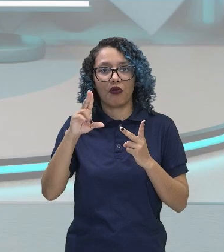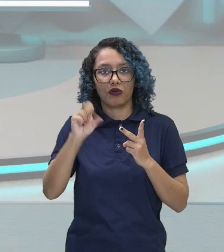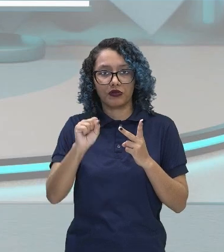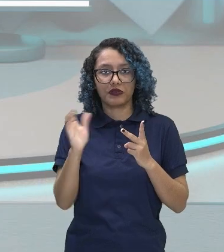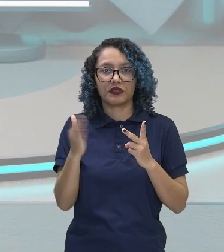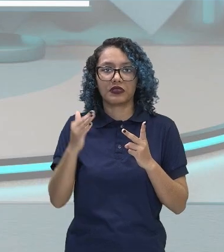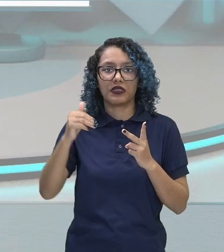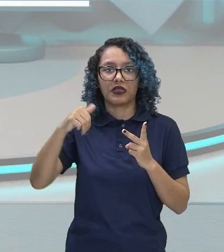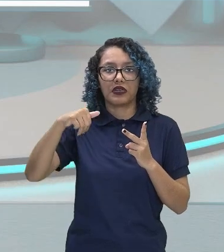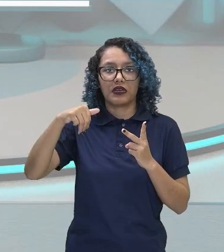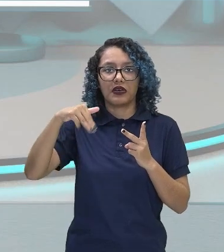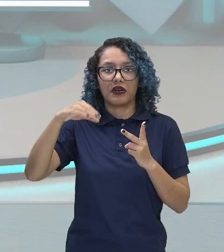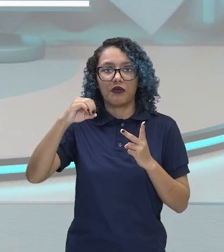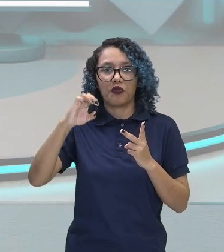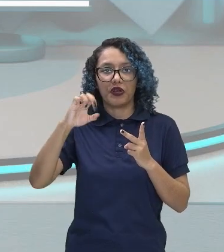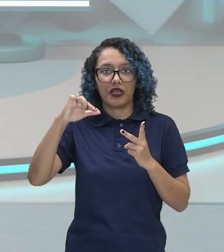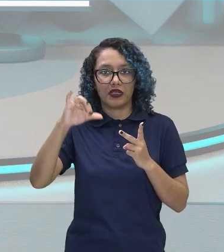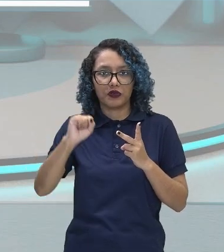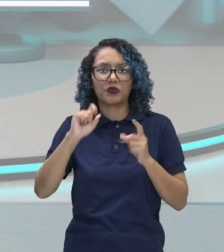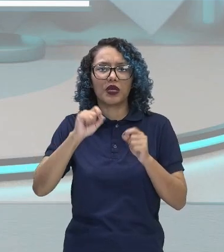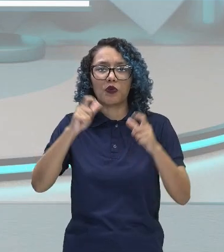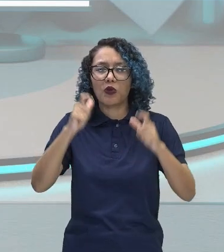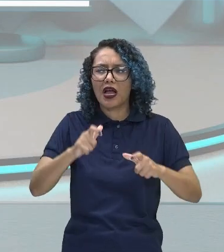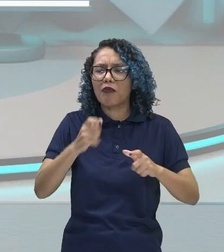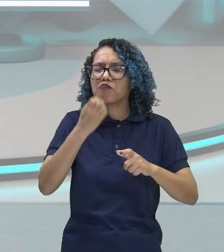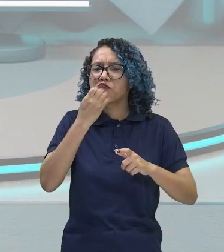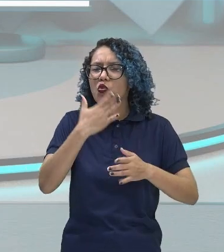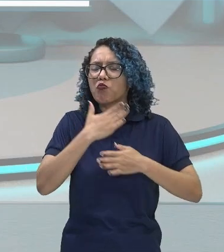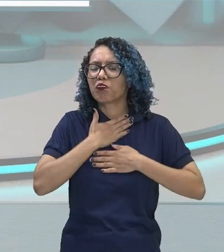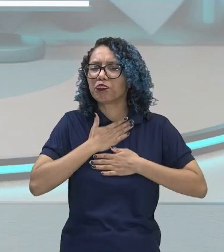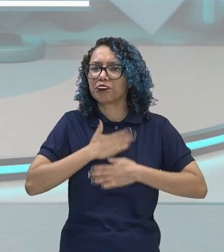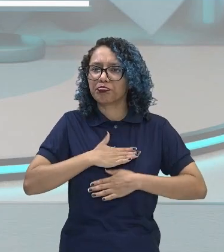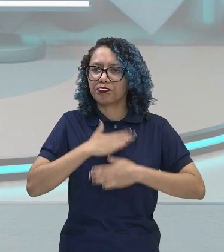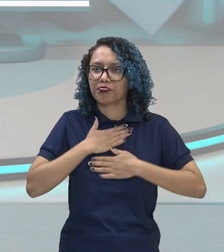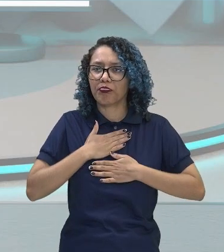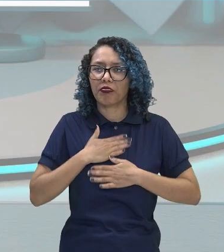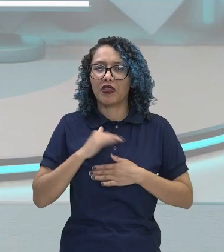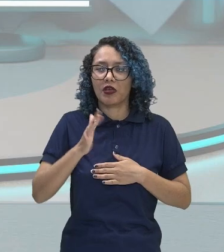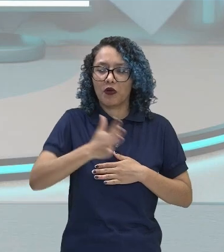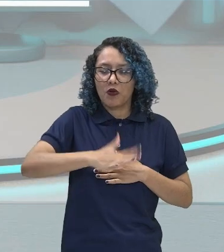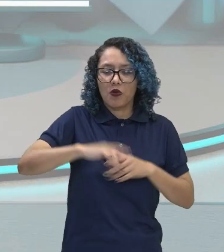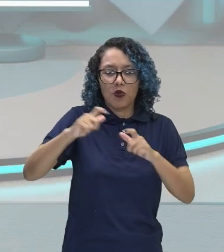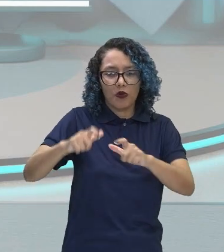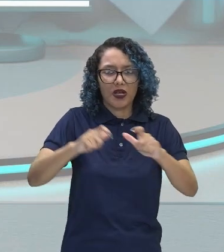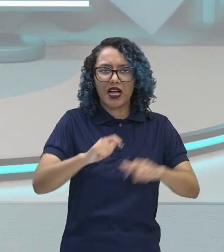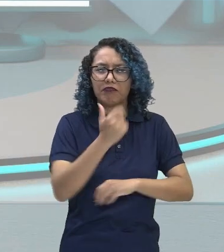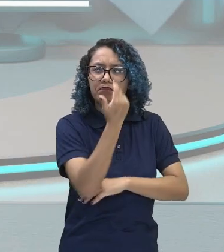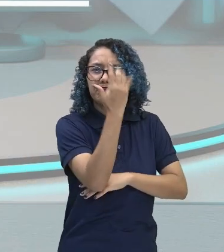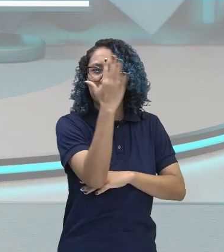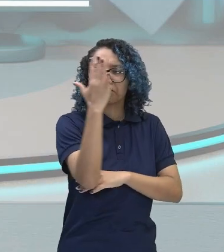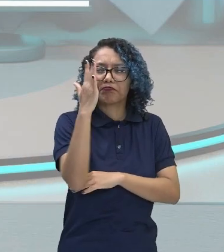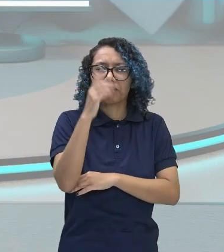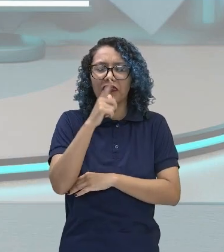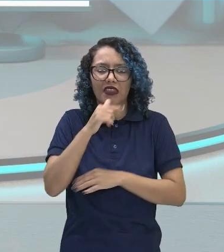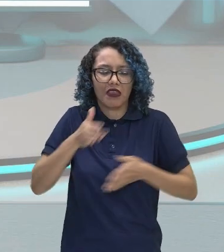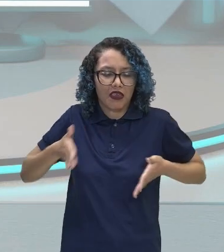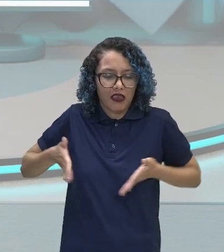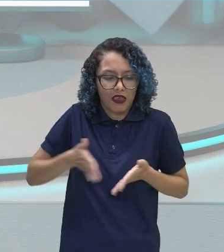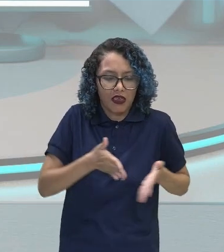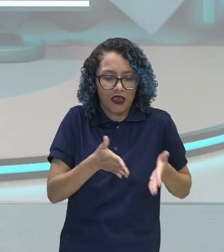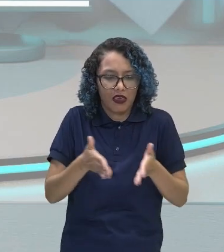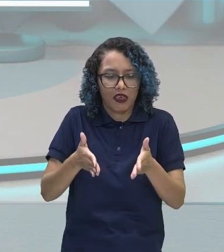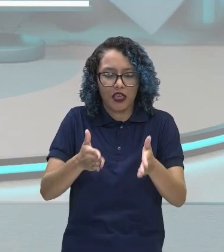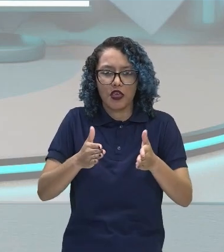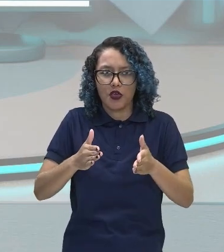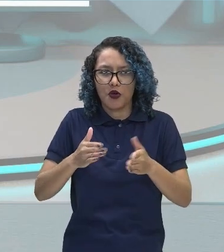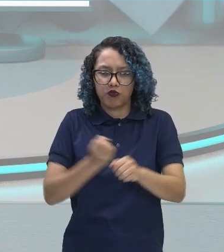agradável, paisagens descritas como perfeitas, como rios, bosques e